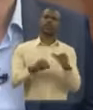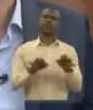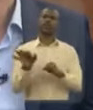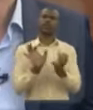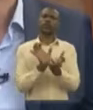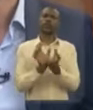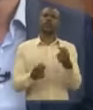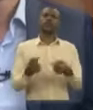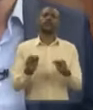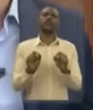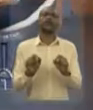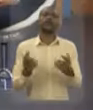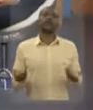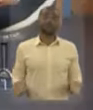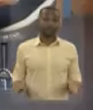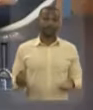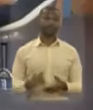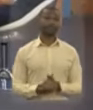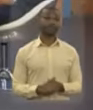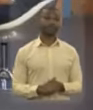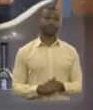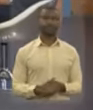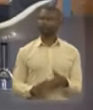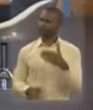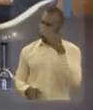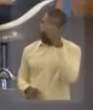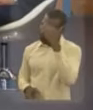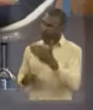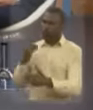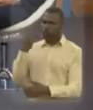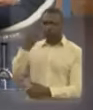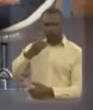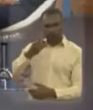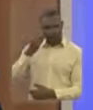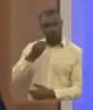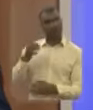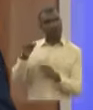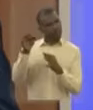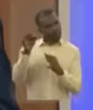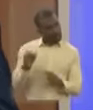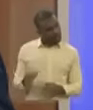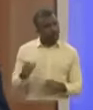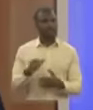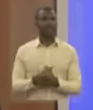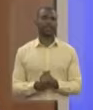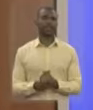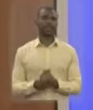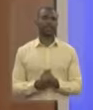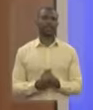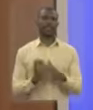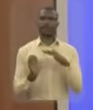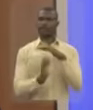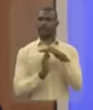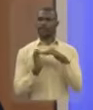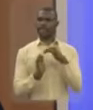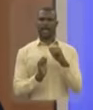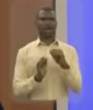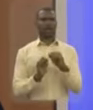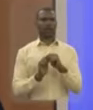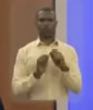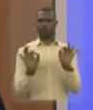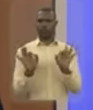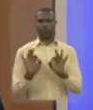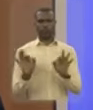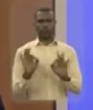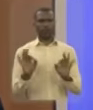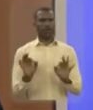grupo político pa eh obrigado pela oportunidade grana Com certeza não tem nenhum empresário nenhuma empresa